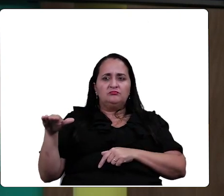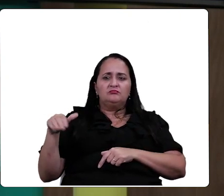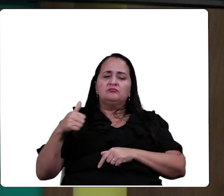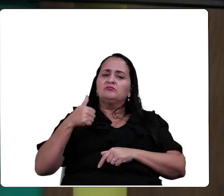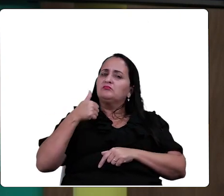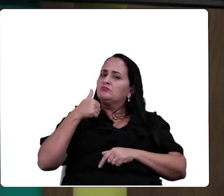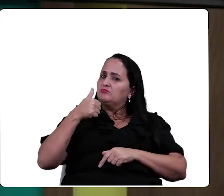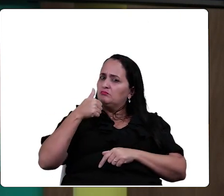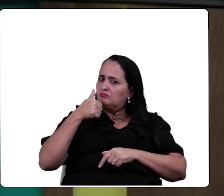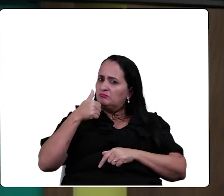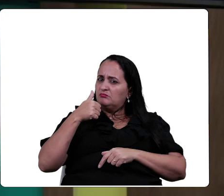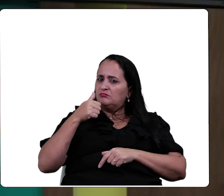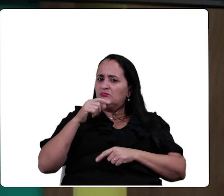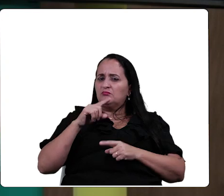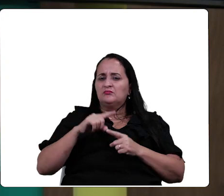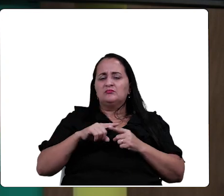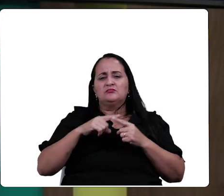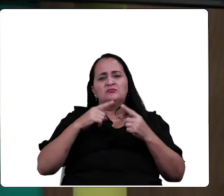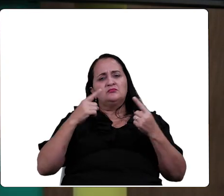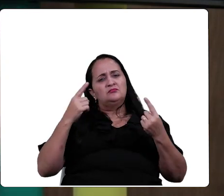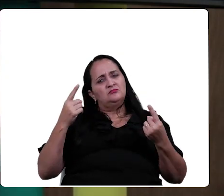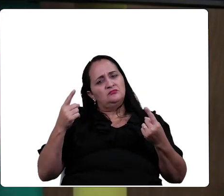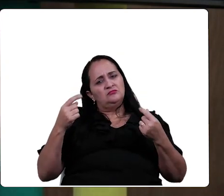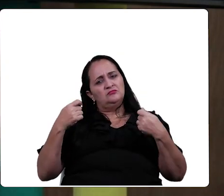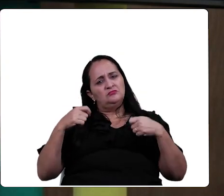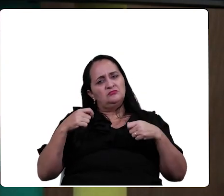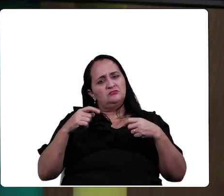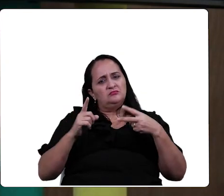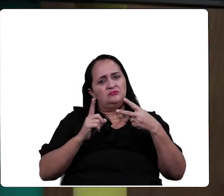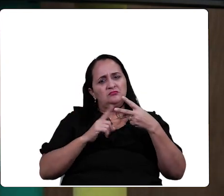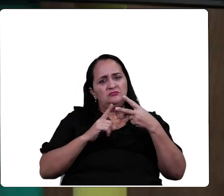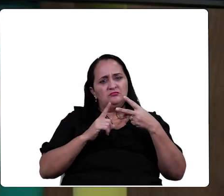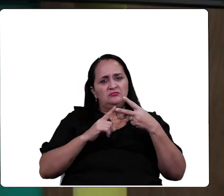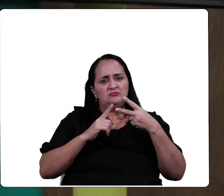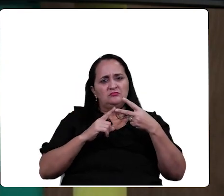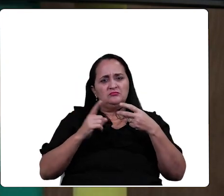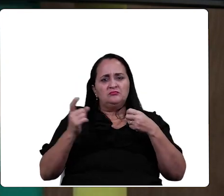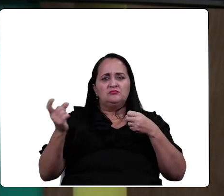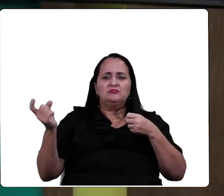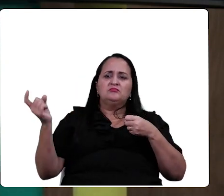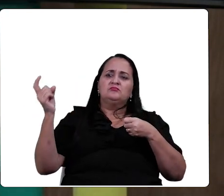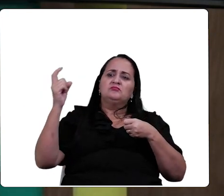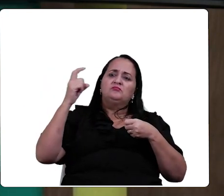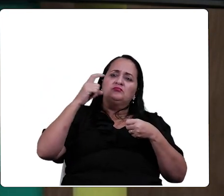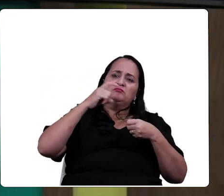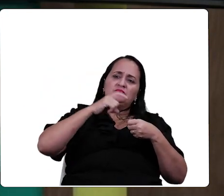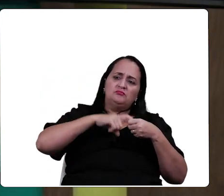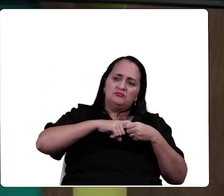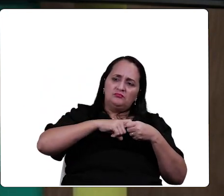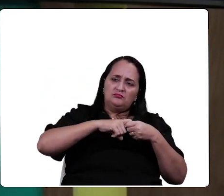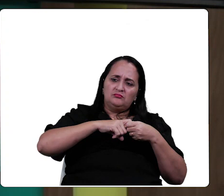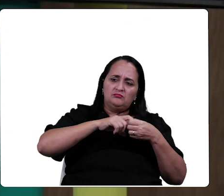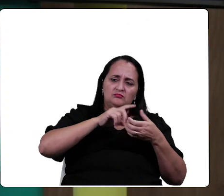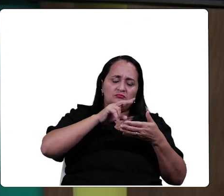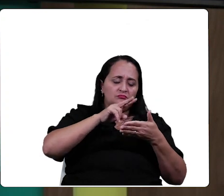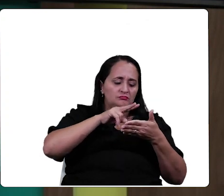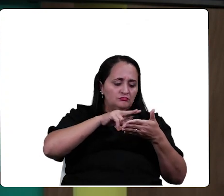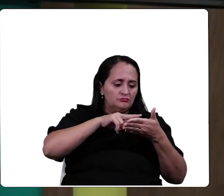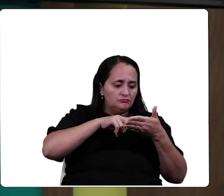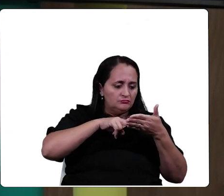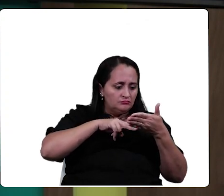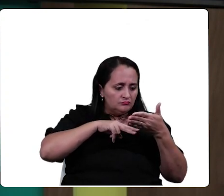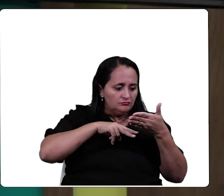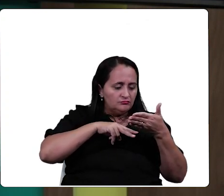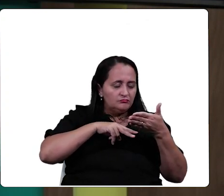uma realidade. Mas agora eu vou ter que seguir o segundo passo. Vou retomar a leitura, identificando,